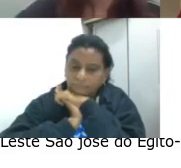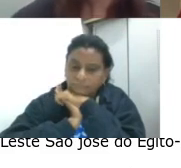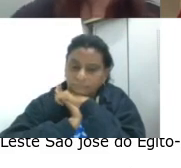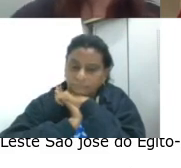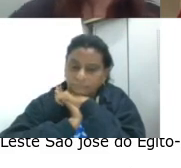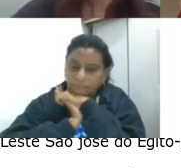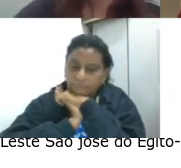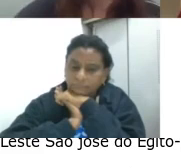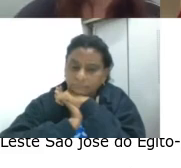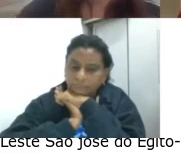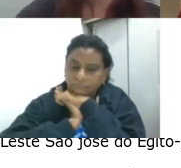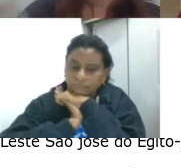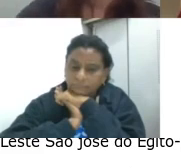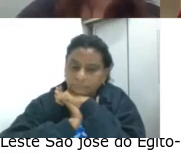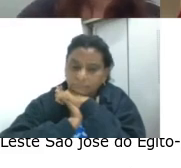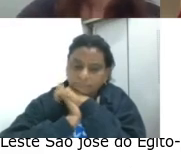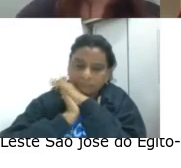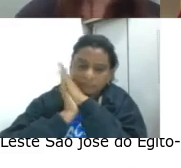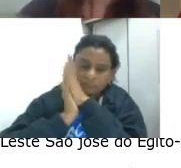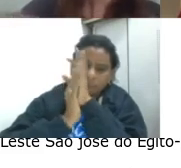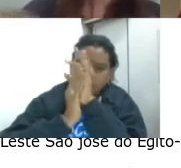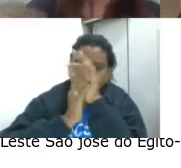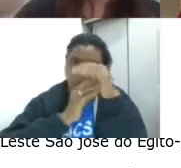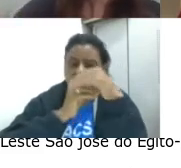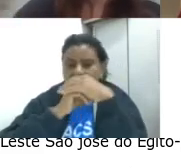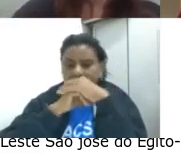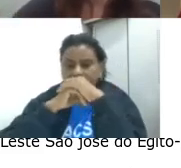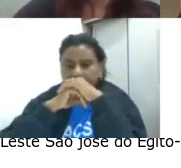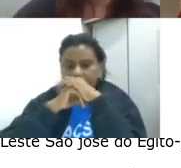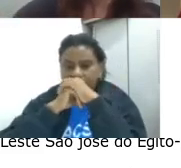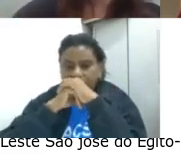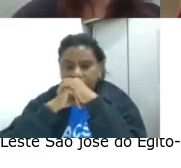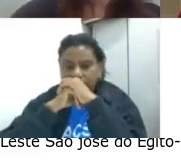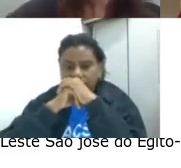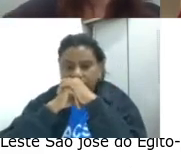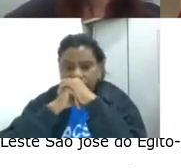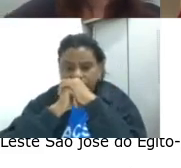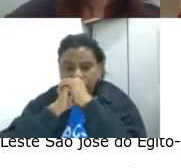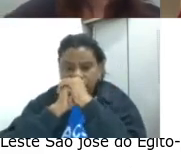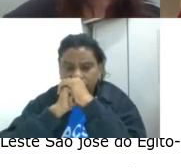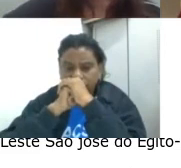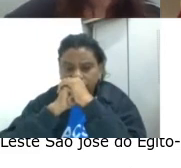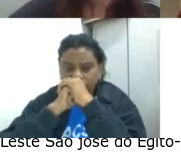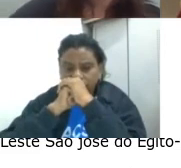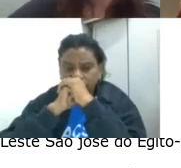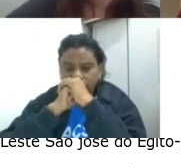organiza para ir no território explorar o território e falar sobre esses pacientes falar para essas pessoas sobre essa doença e ofertar o